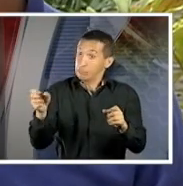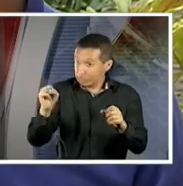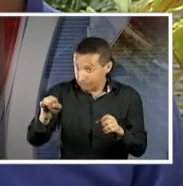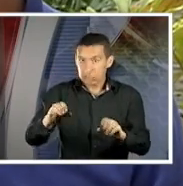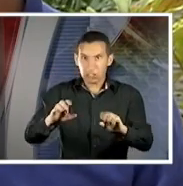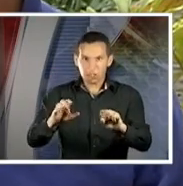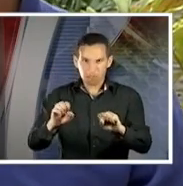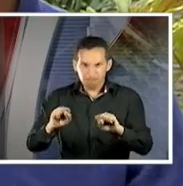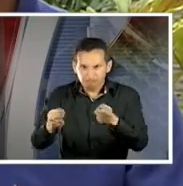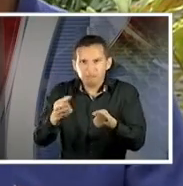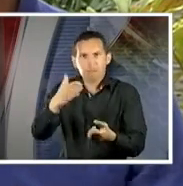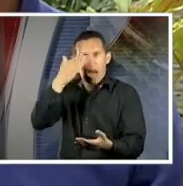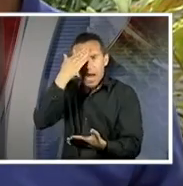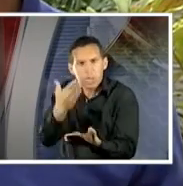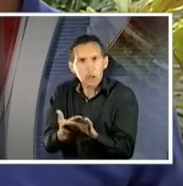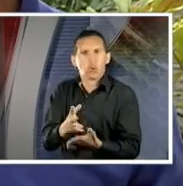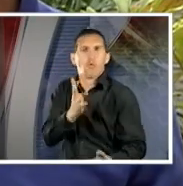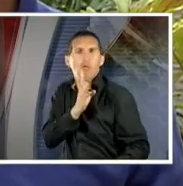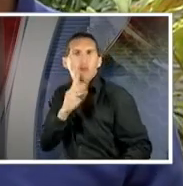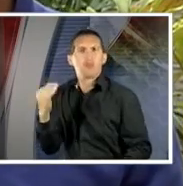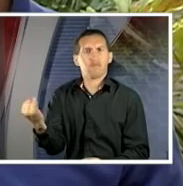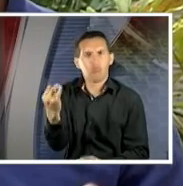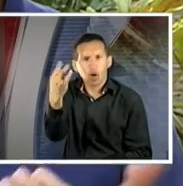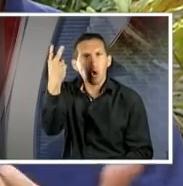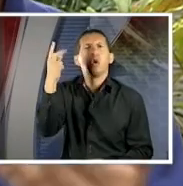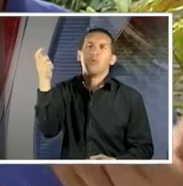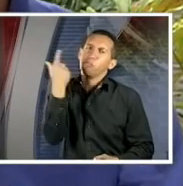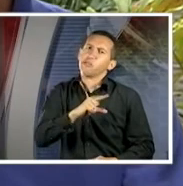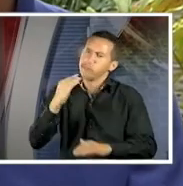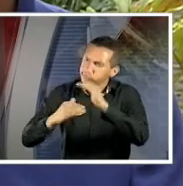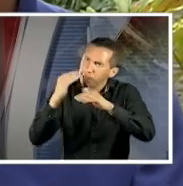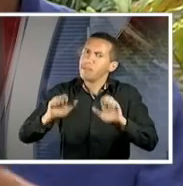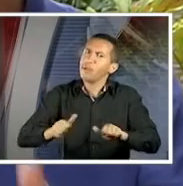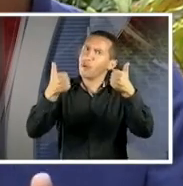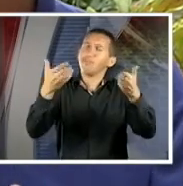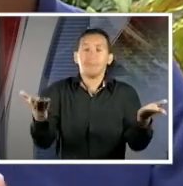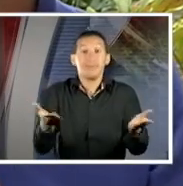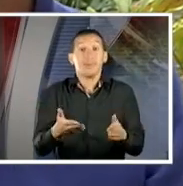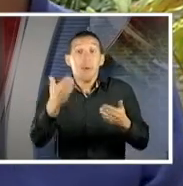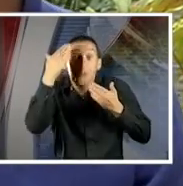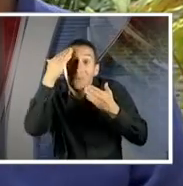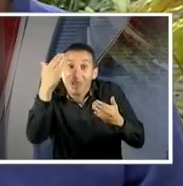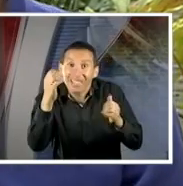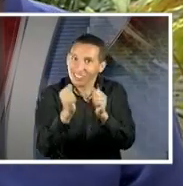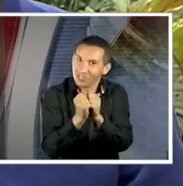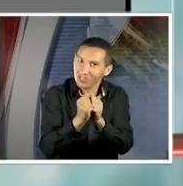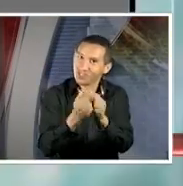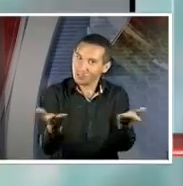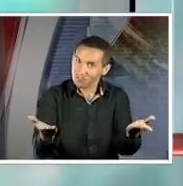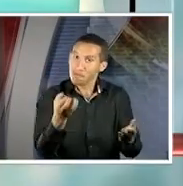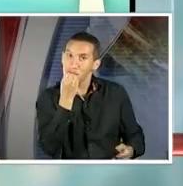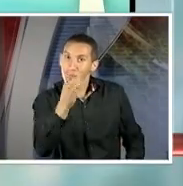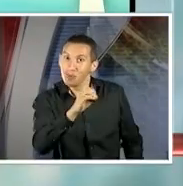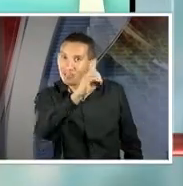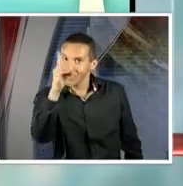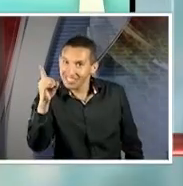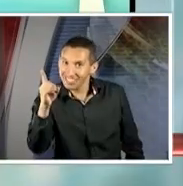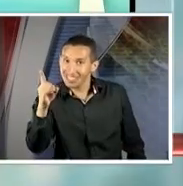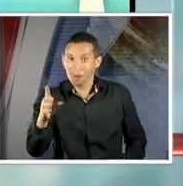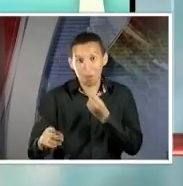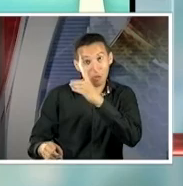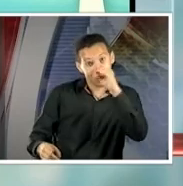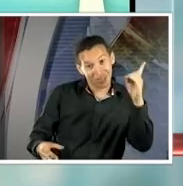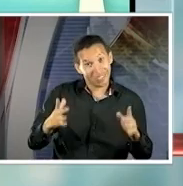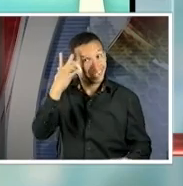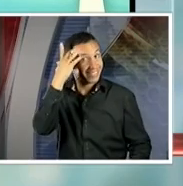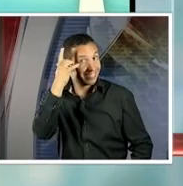tão consolidada que ela consegue avançar na perspectiva dos direitos do conjunto da categoria. Obrigada pela companhia.